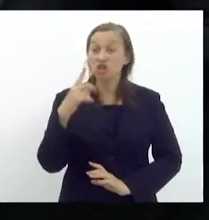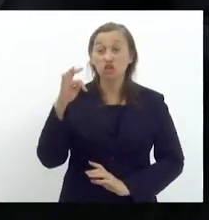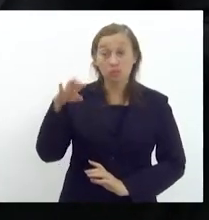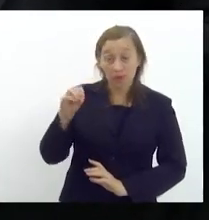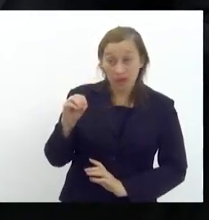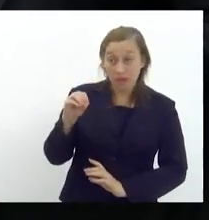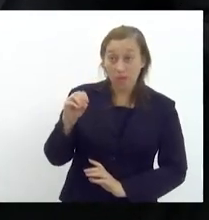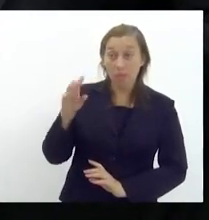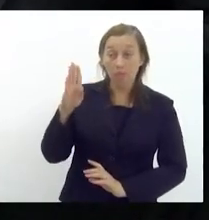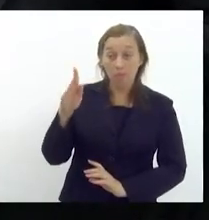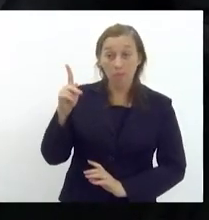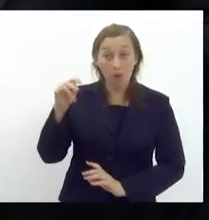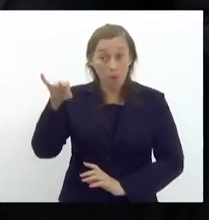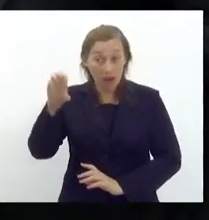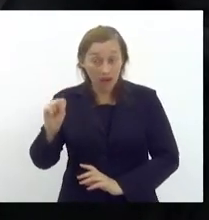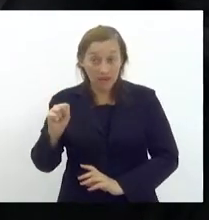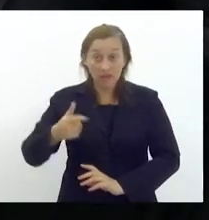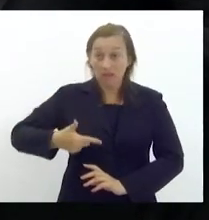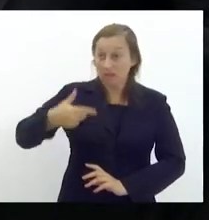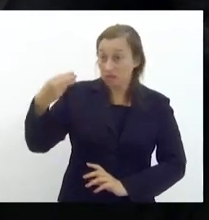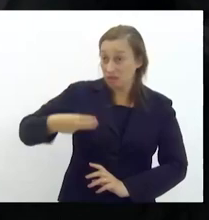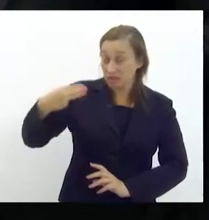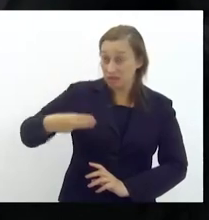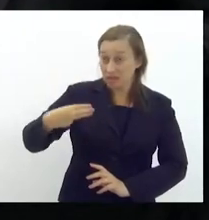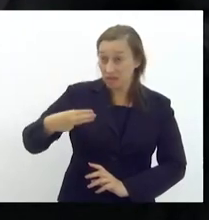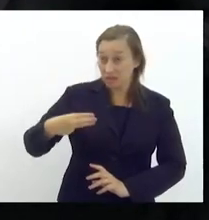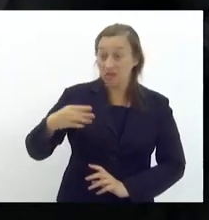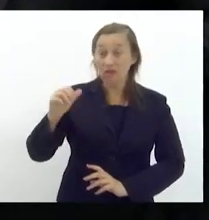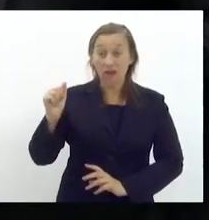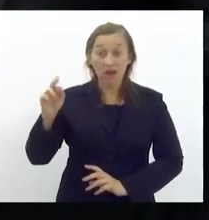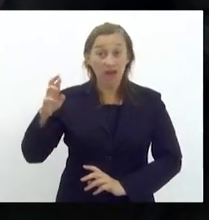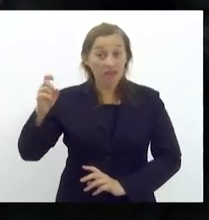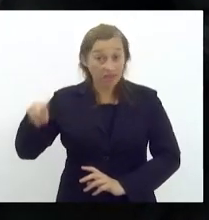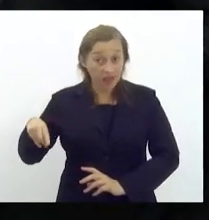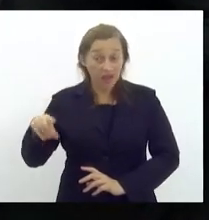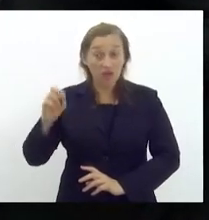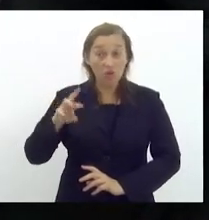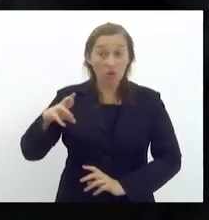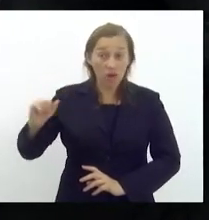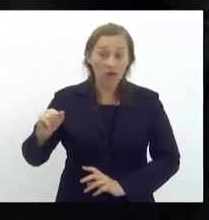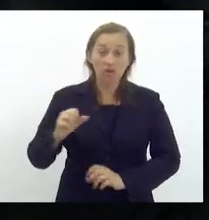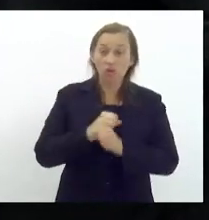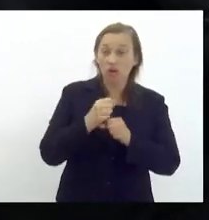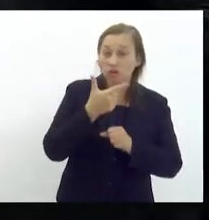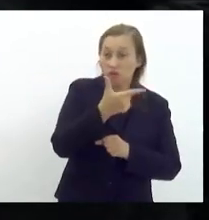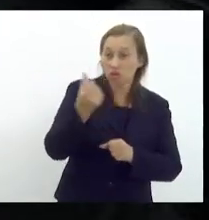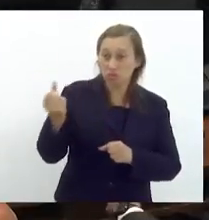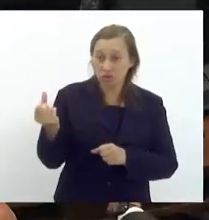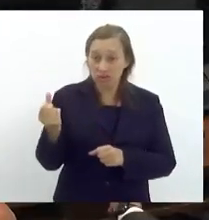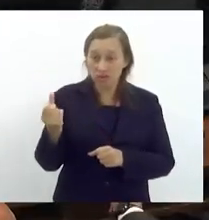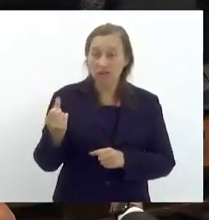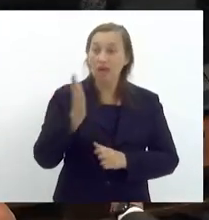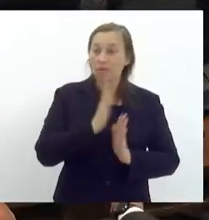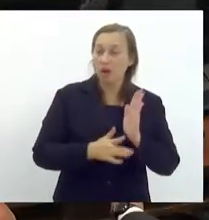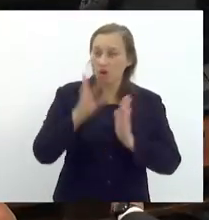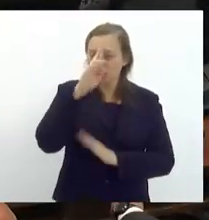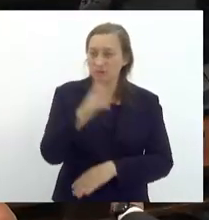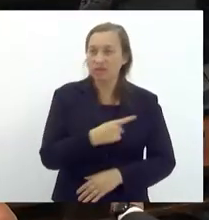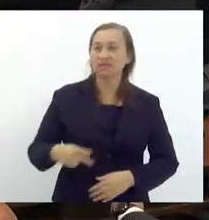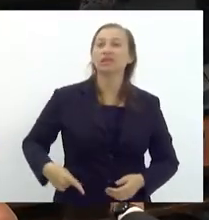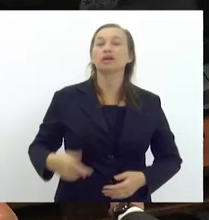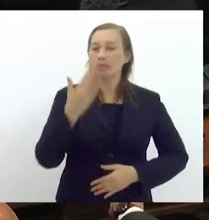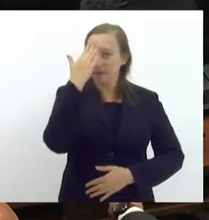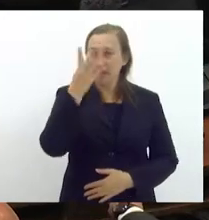Palmares e o terceiro autor tá aqui na minha frente foi o André Correia no ano 2006 obrigado